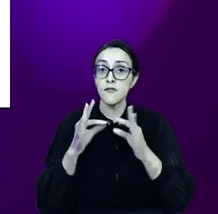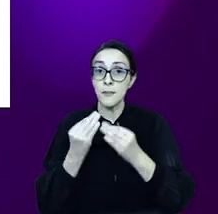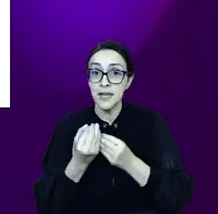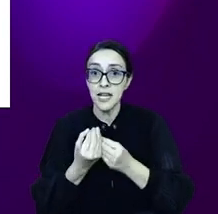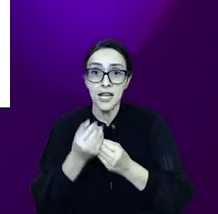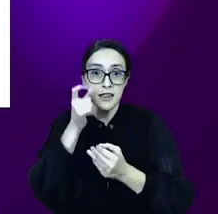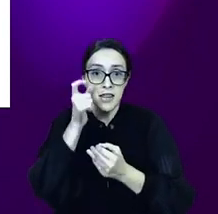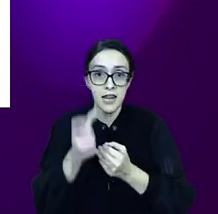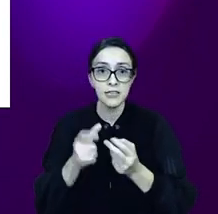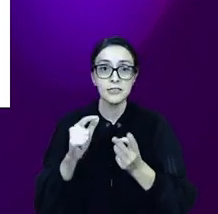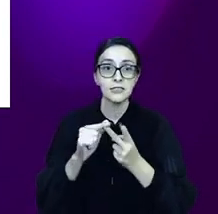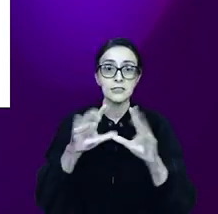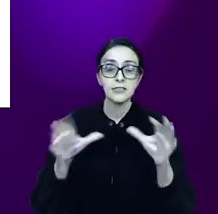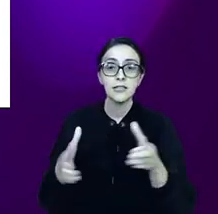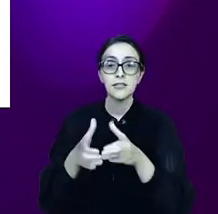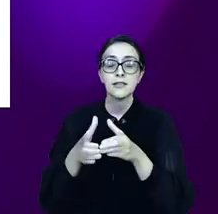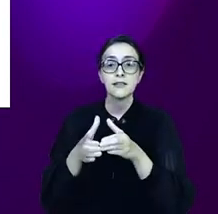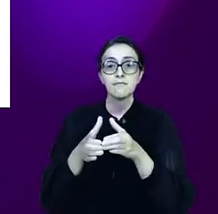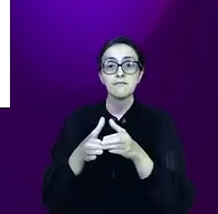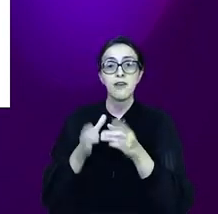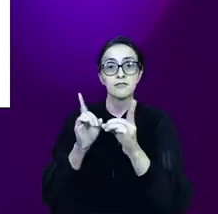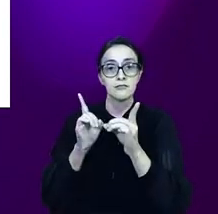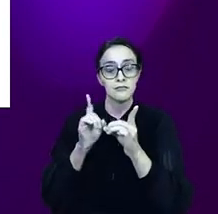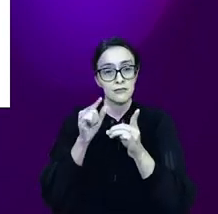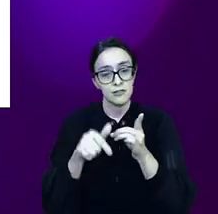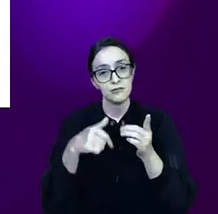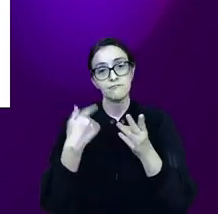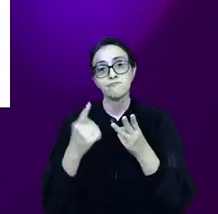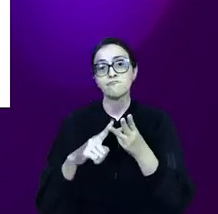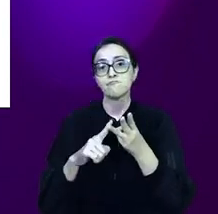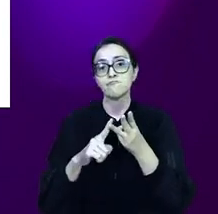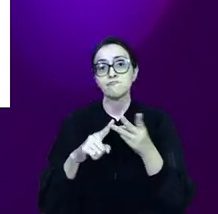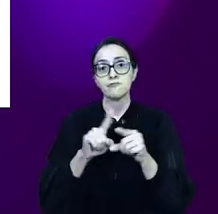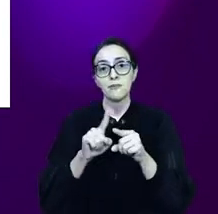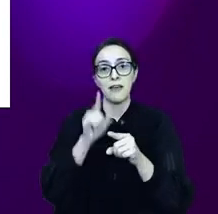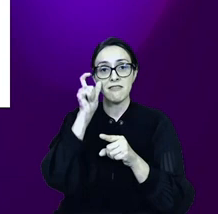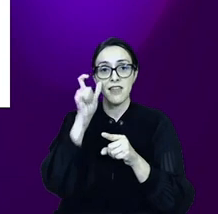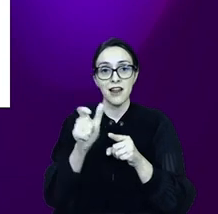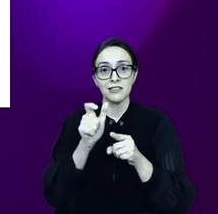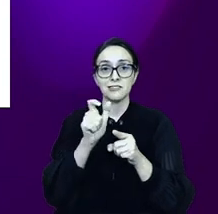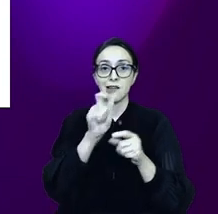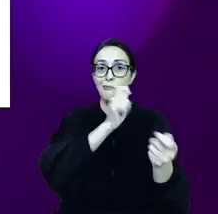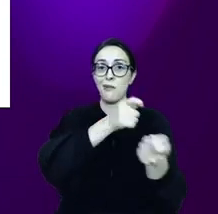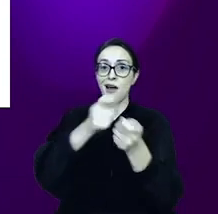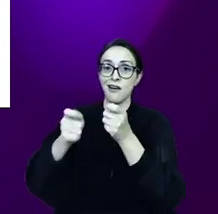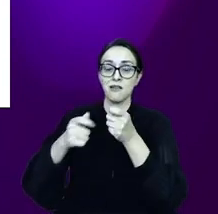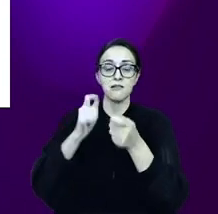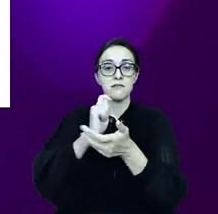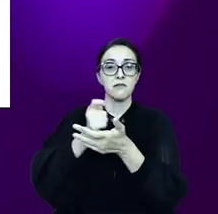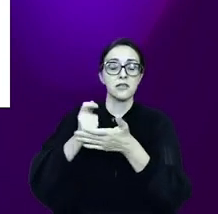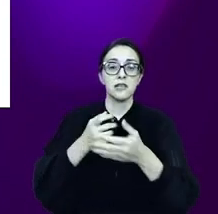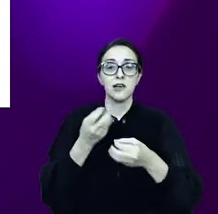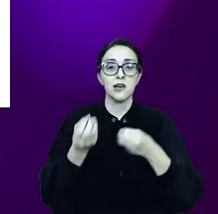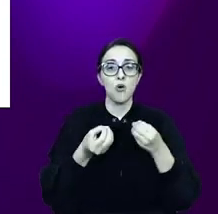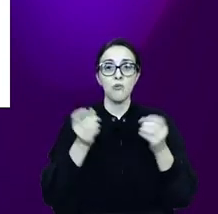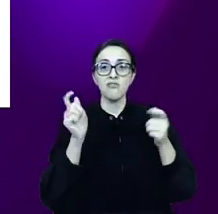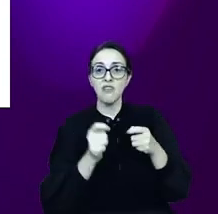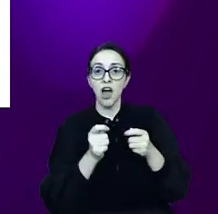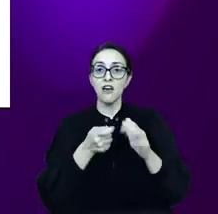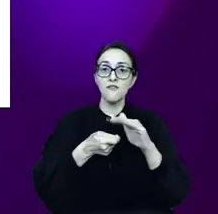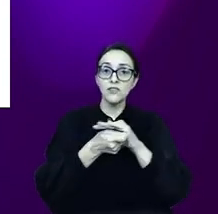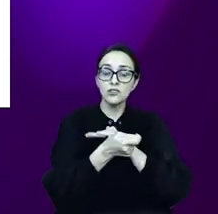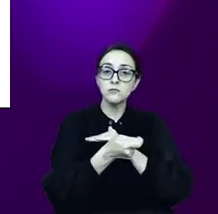um interesse da equipe que presta assistência, é um interesse também da fonte pagadora. Então, quanto compensa o